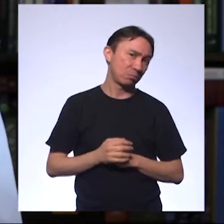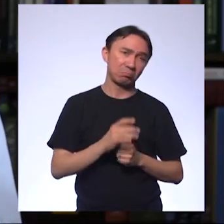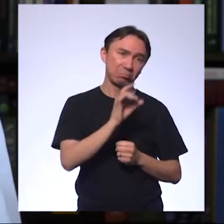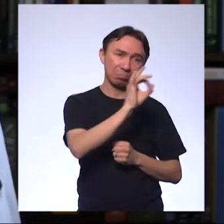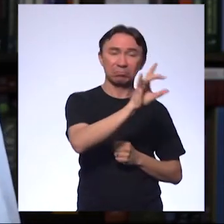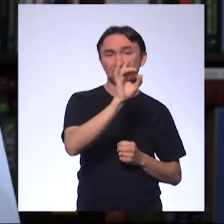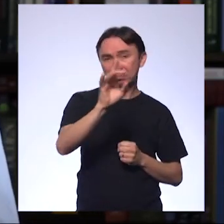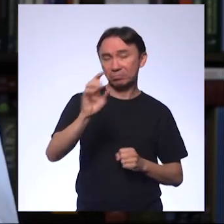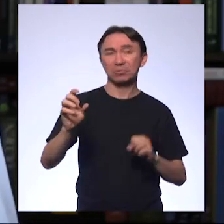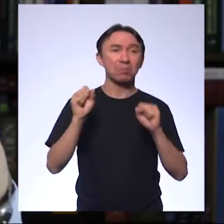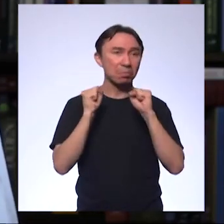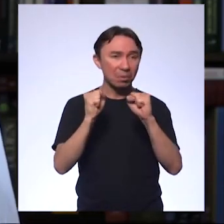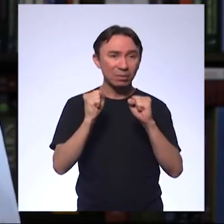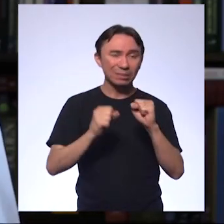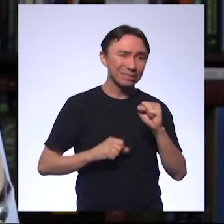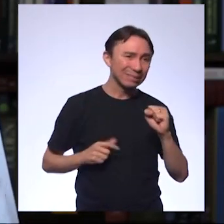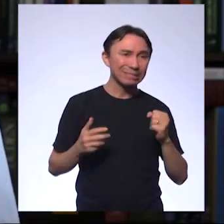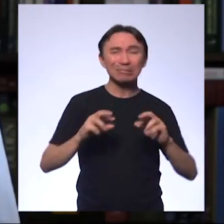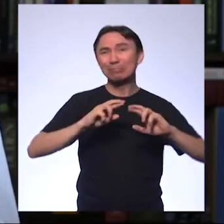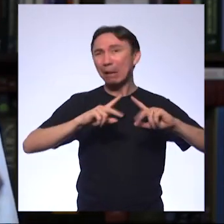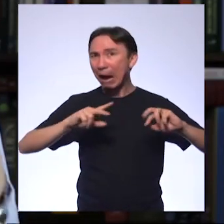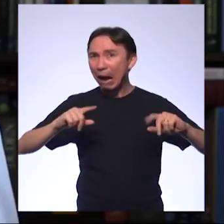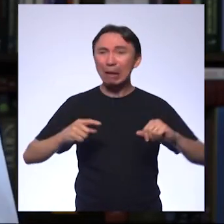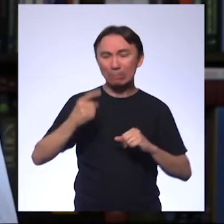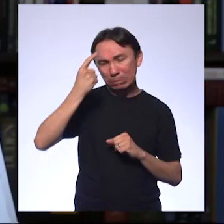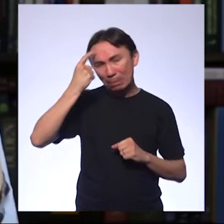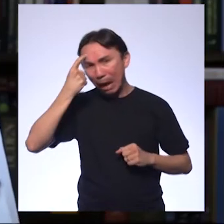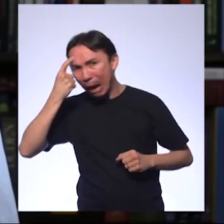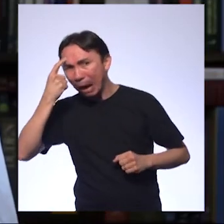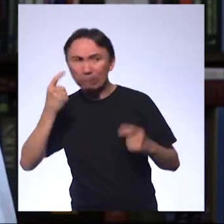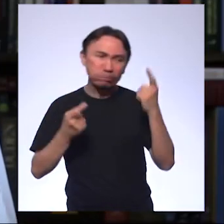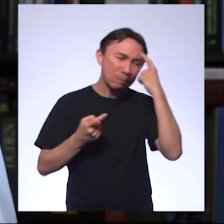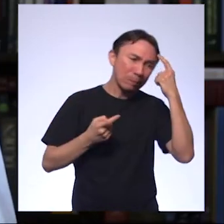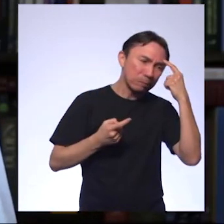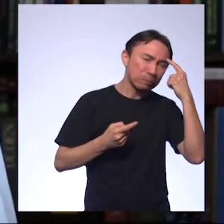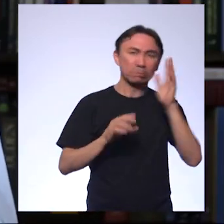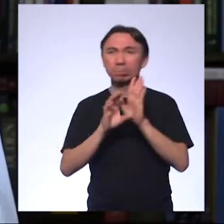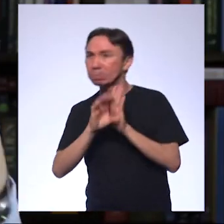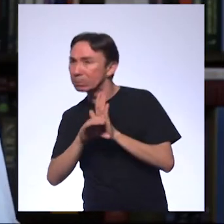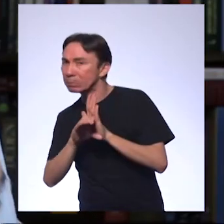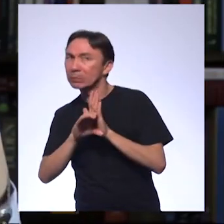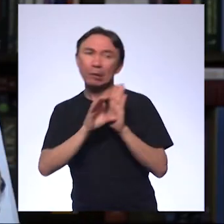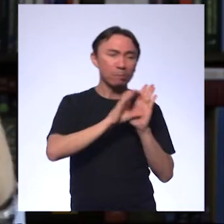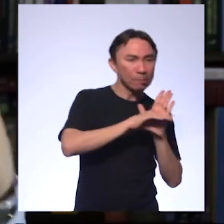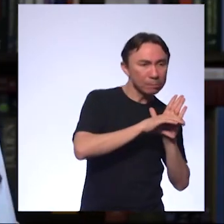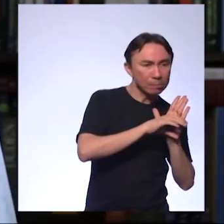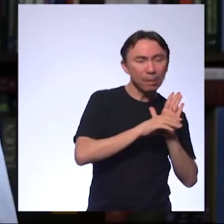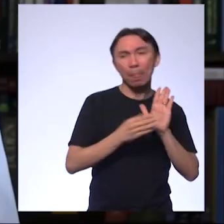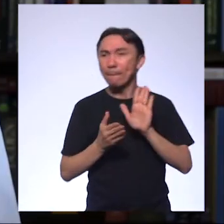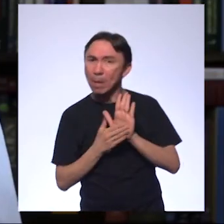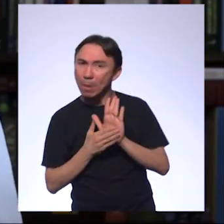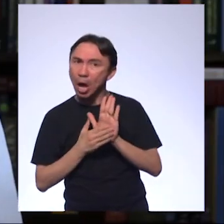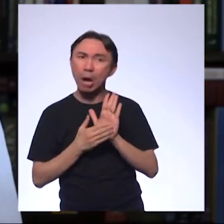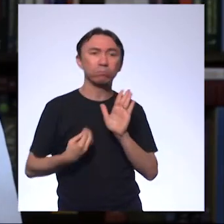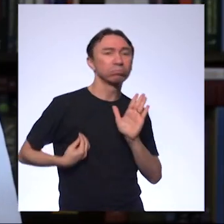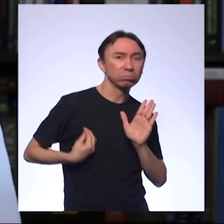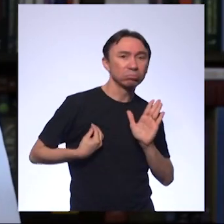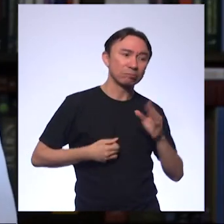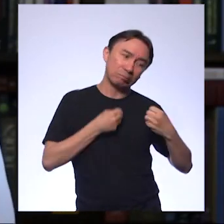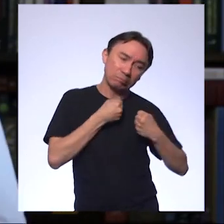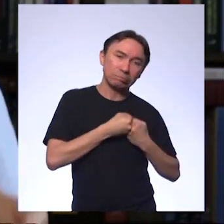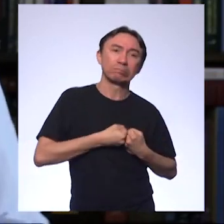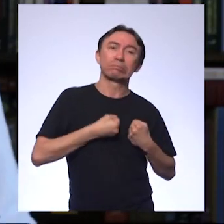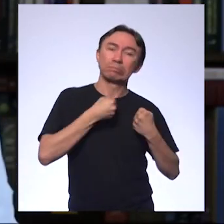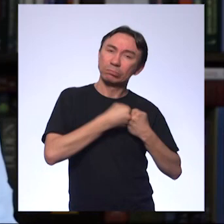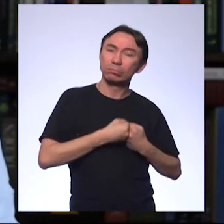nós, em que duas ideias, né? Dois conceitos, duas propostas de vida entram em